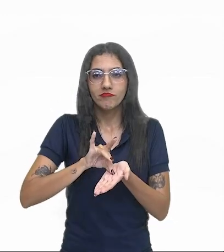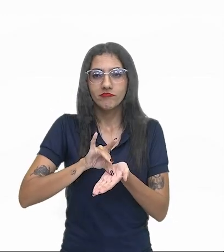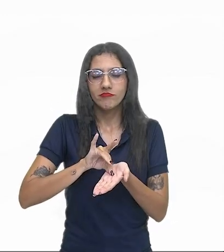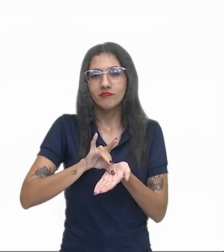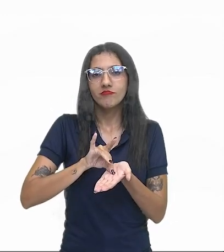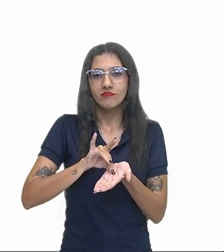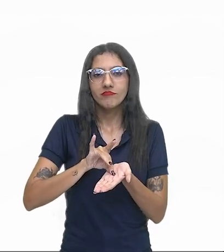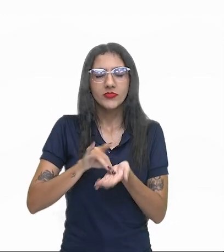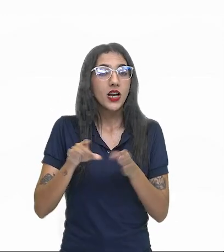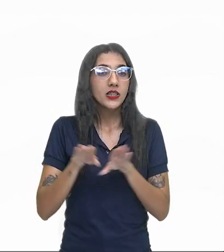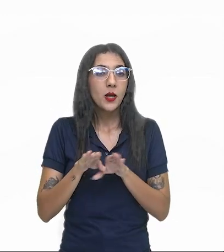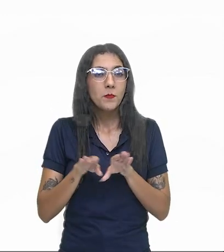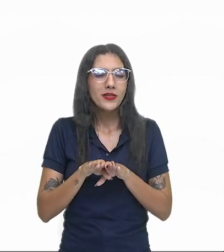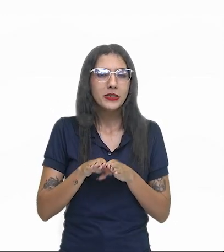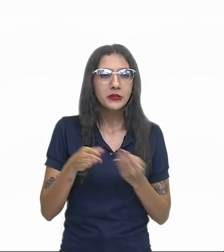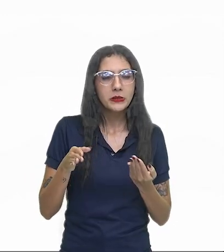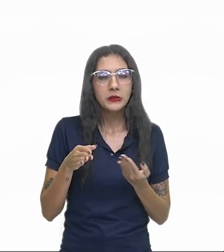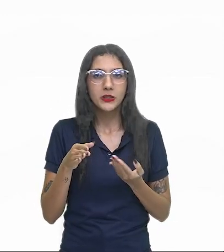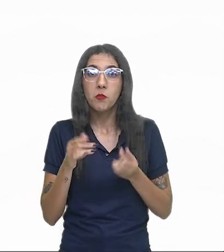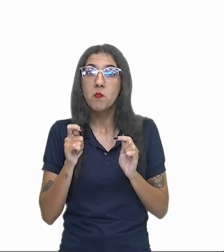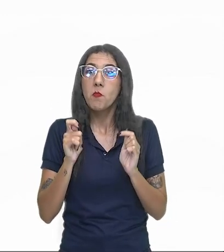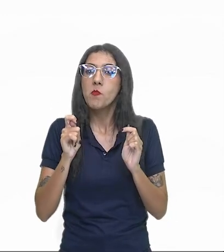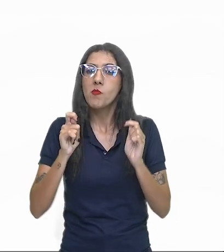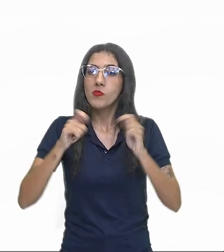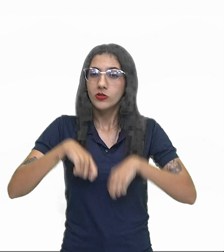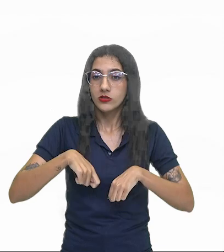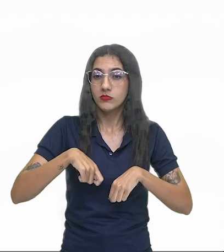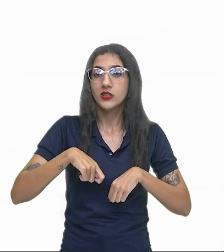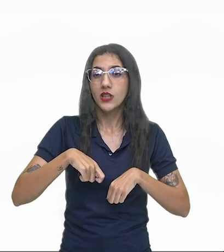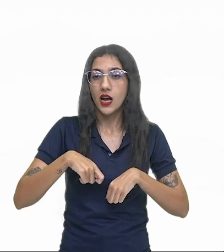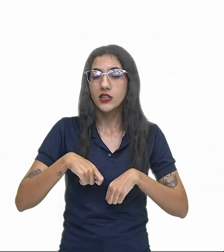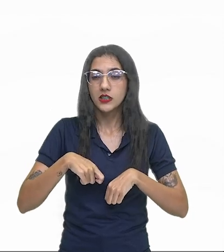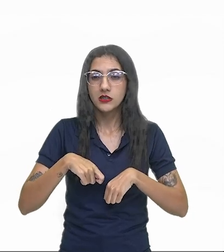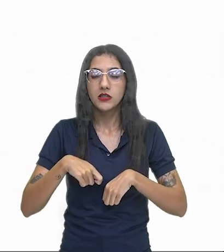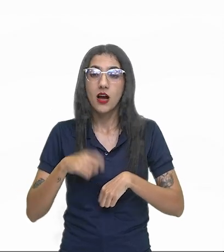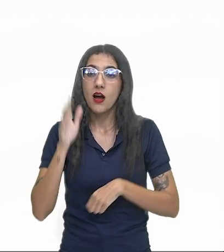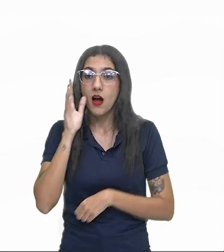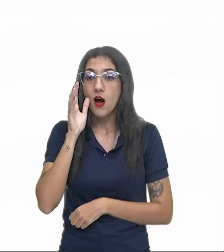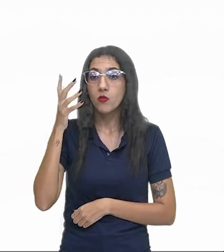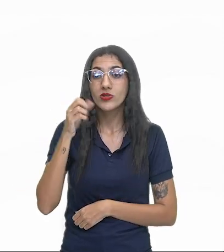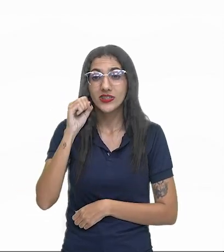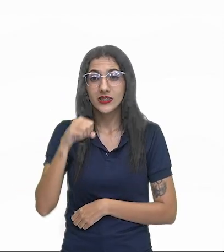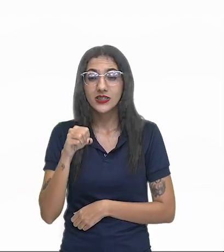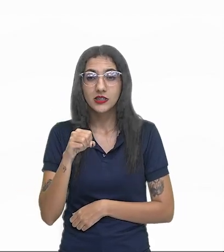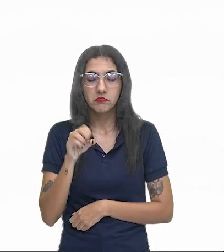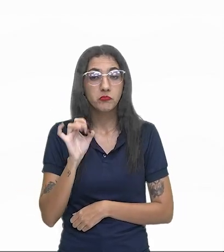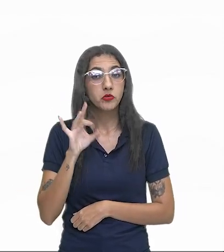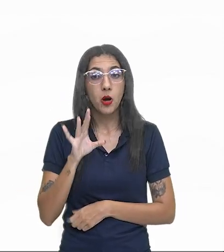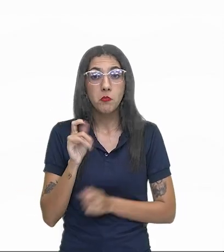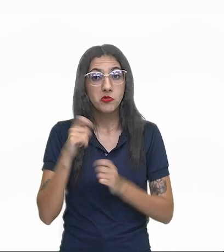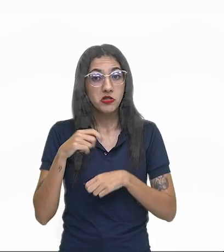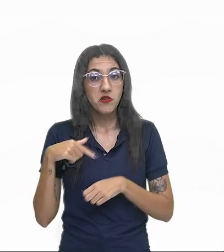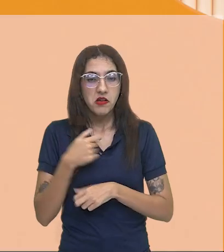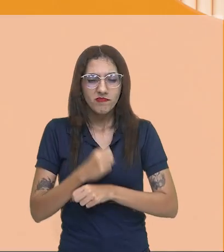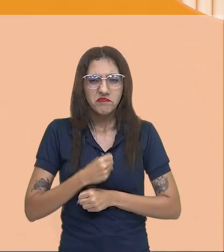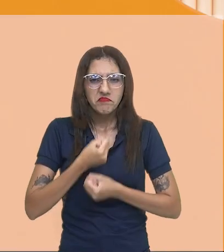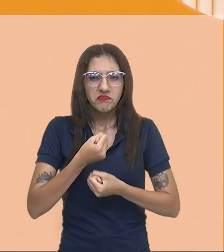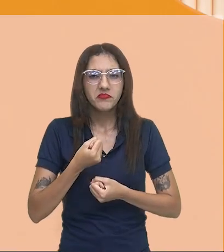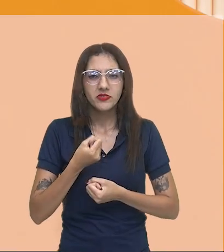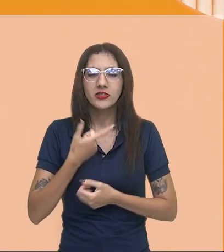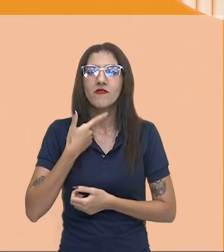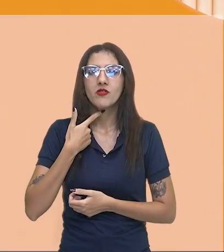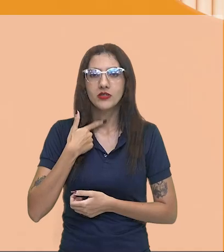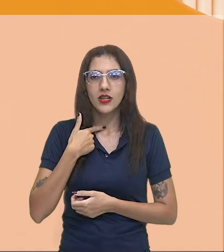que poderia se tornar real se assim o desejássemos. Ou vocês não